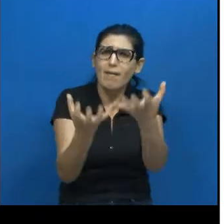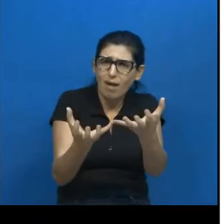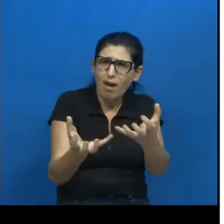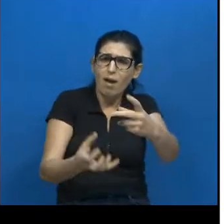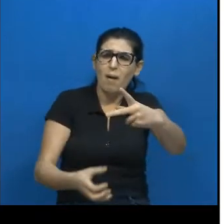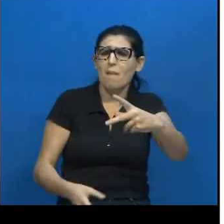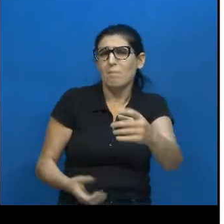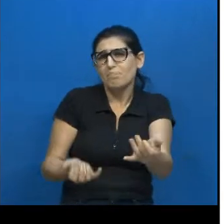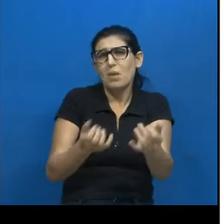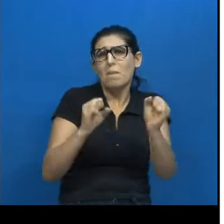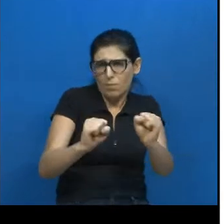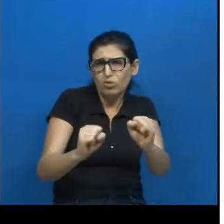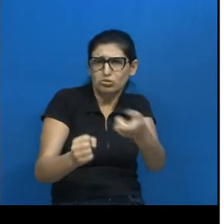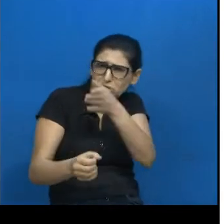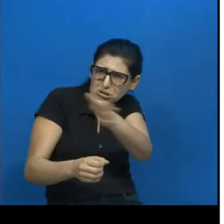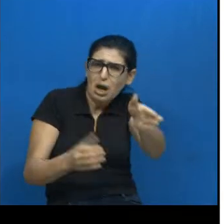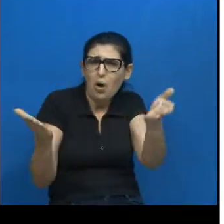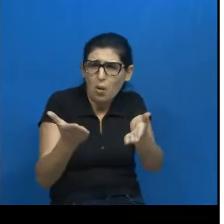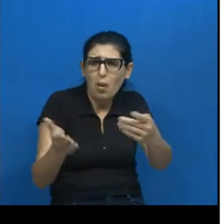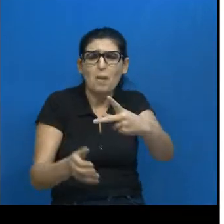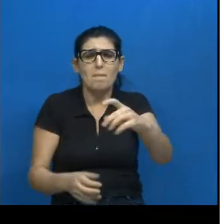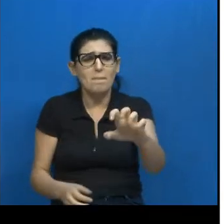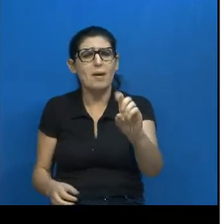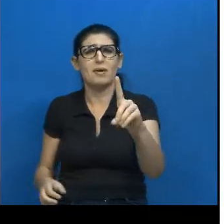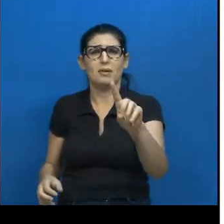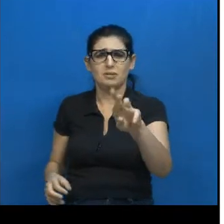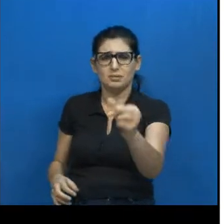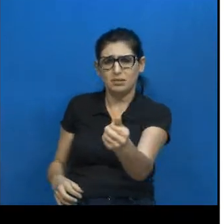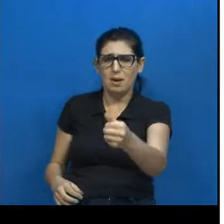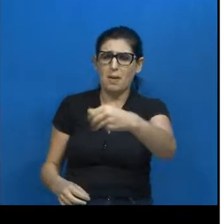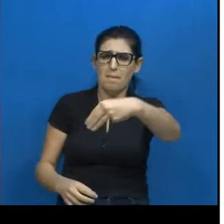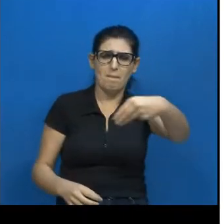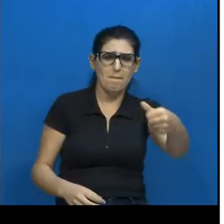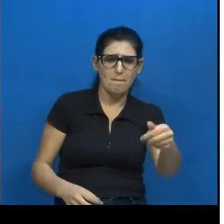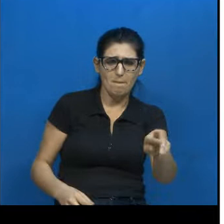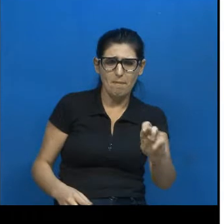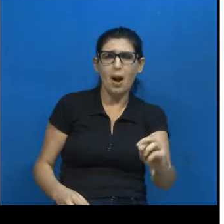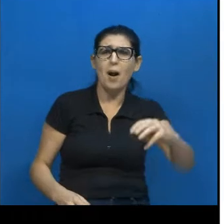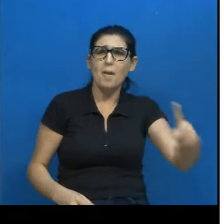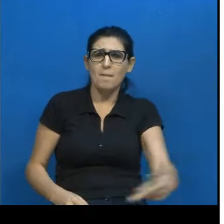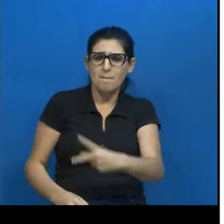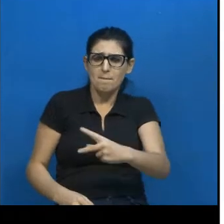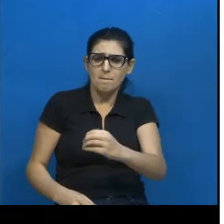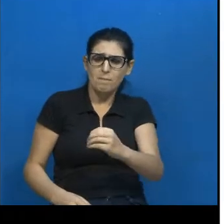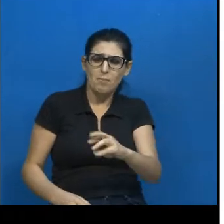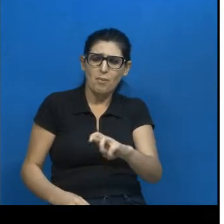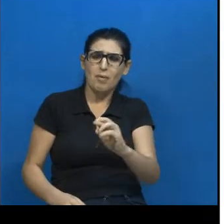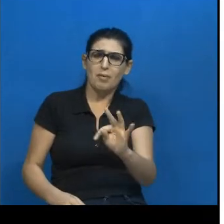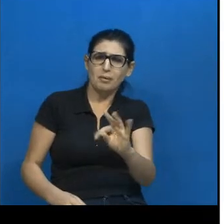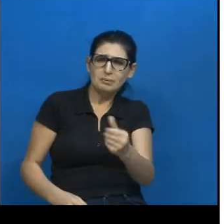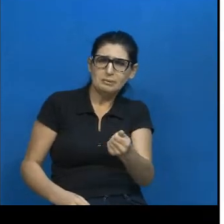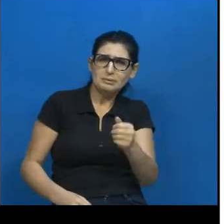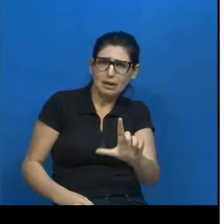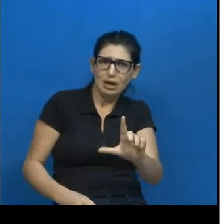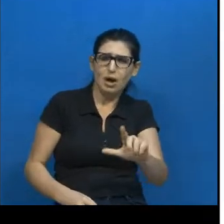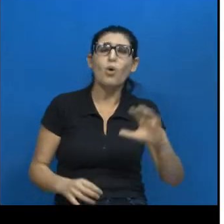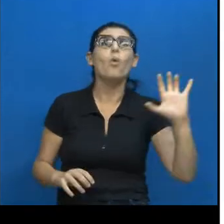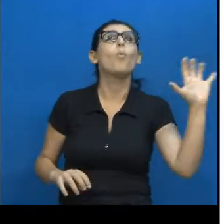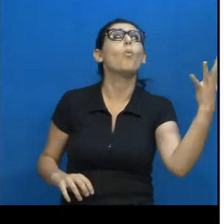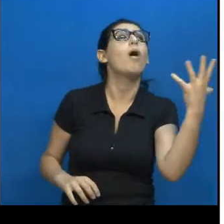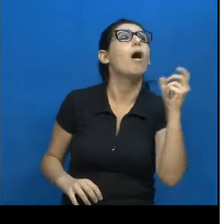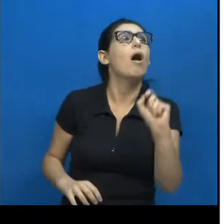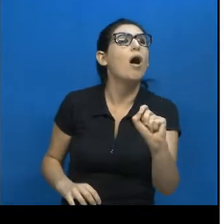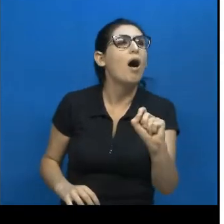pega o Portal, o Imperial, ela faz esse atendimento e mantém esse atendimento. Então, essa linha de ônibus, o que está acontecendo? A gente está melhorando